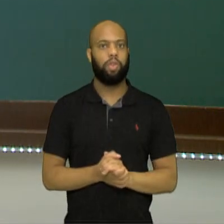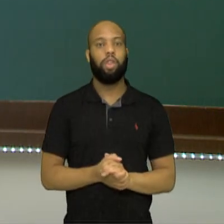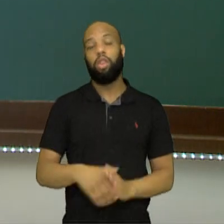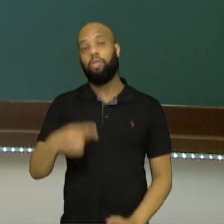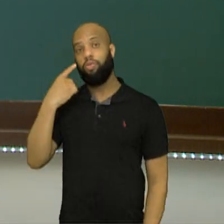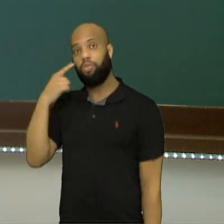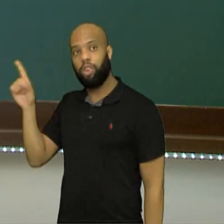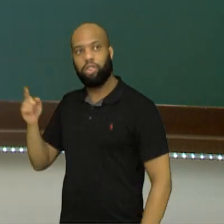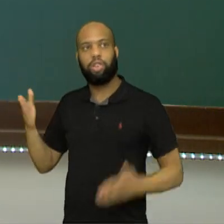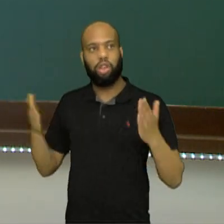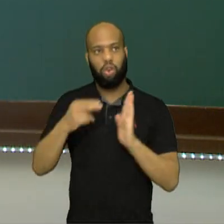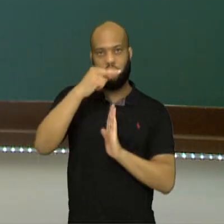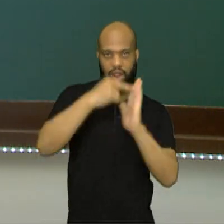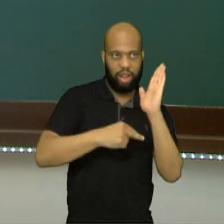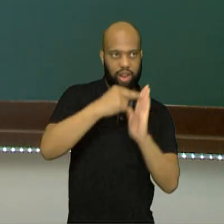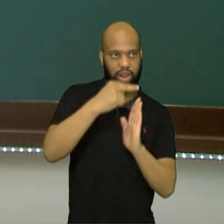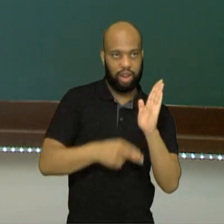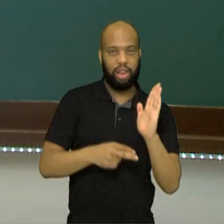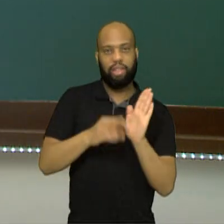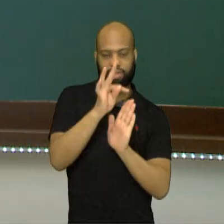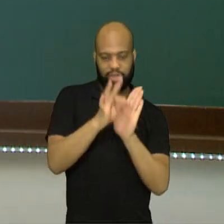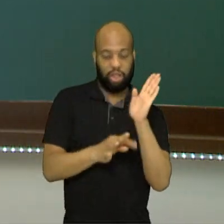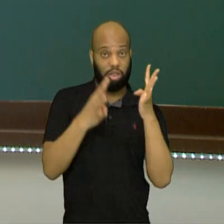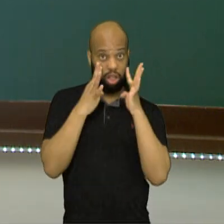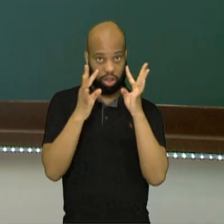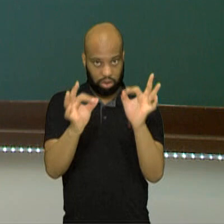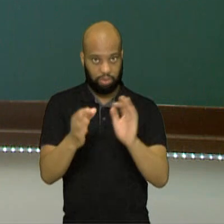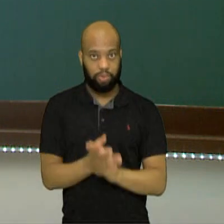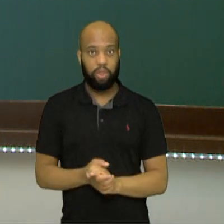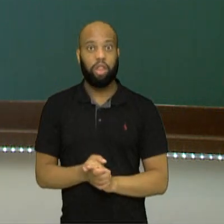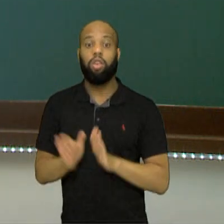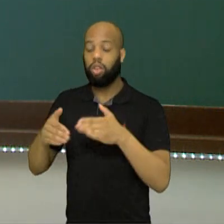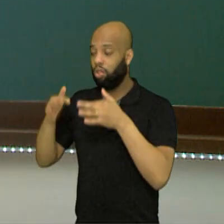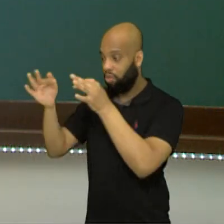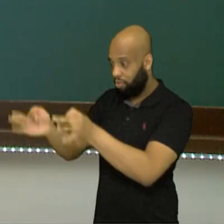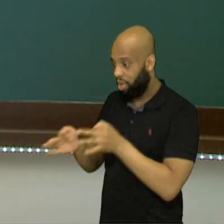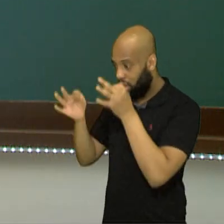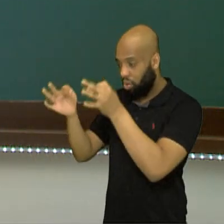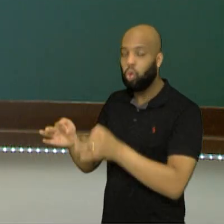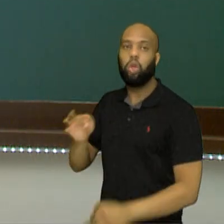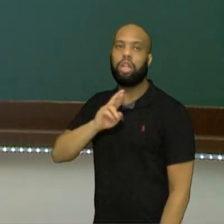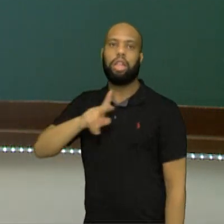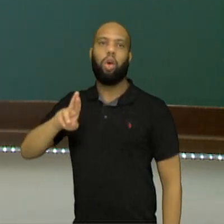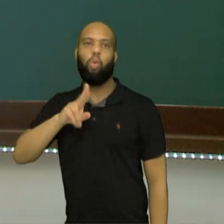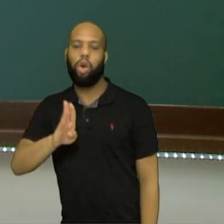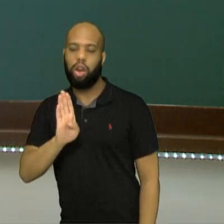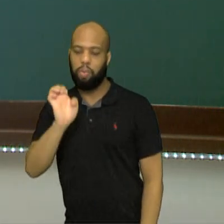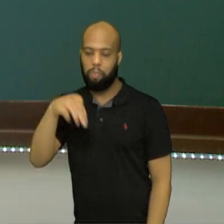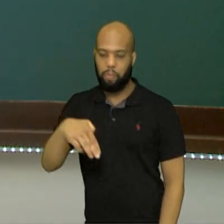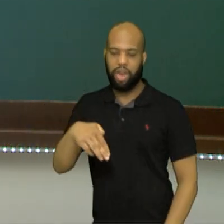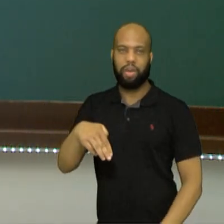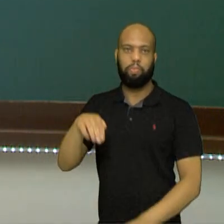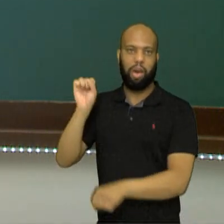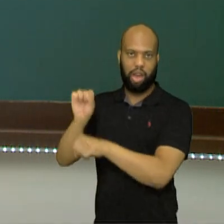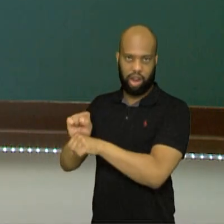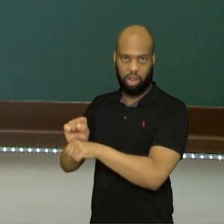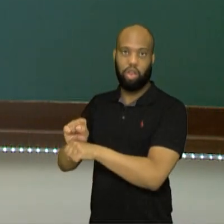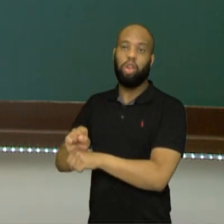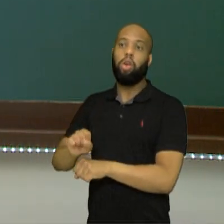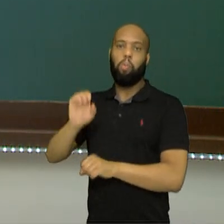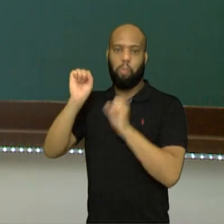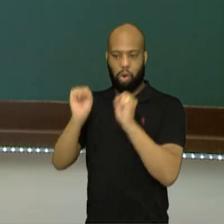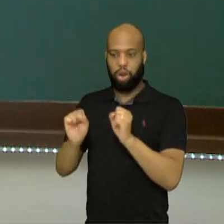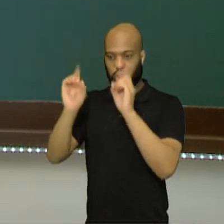Então aqui, pessoal, vamos ler esse trecho com cautela. O feudo não era necessariamente um bem imóvel, podendo ser um